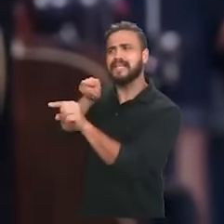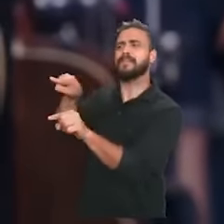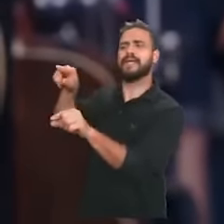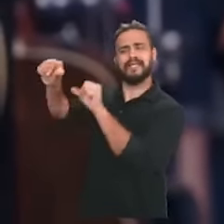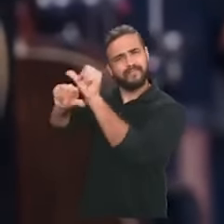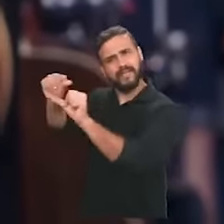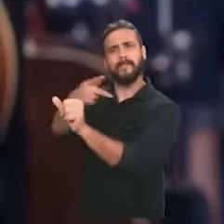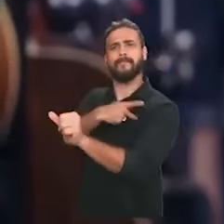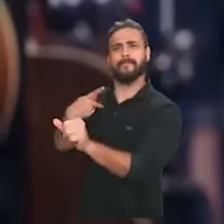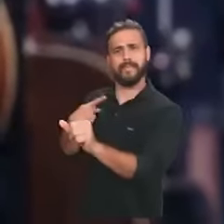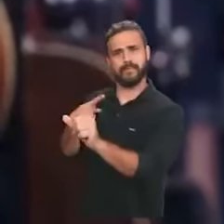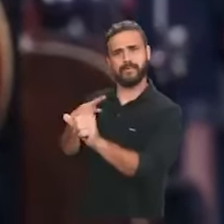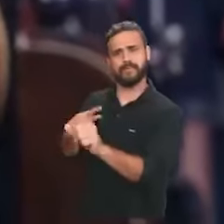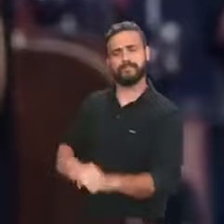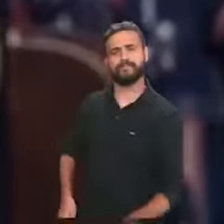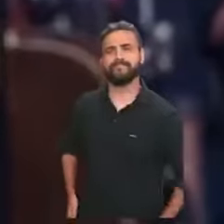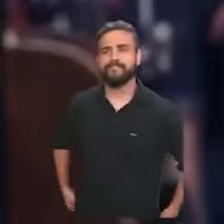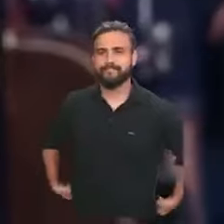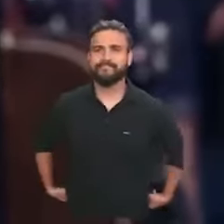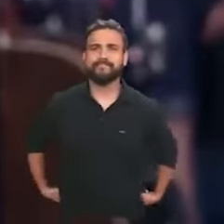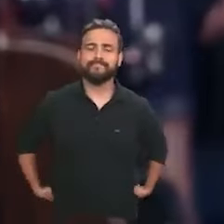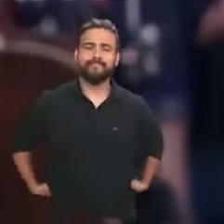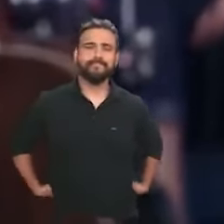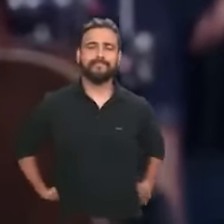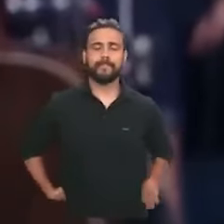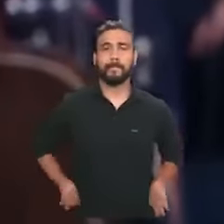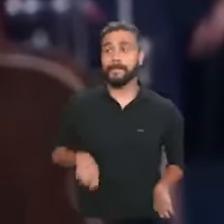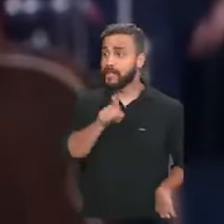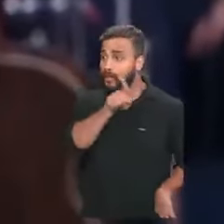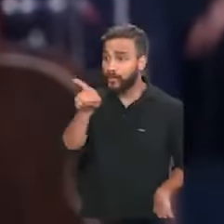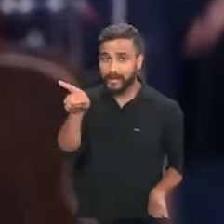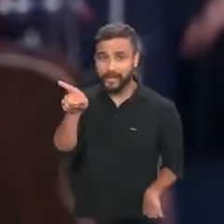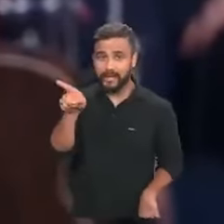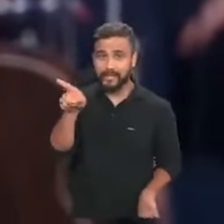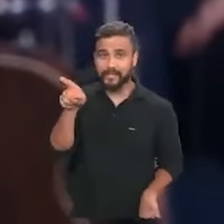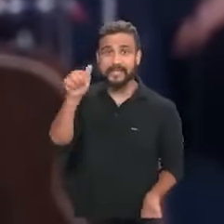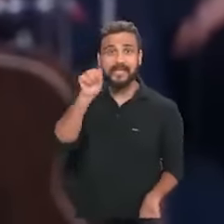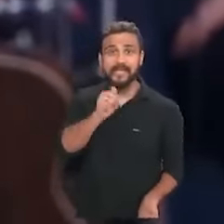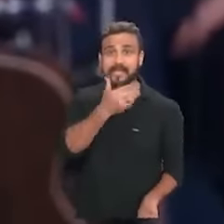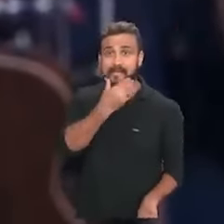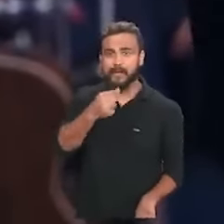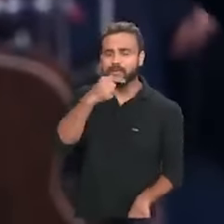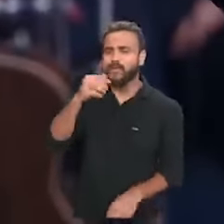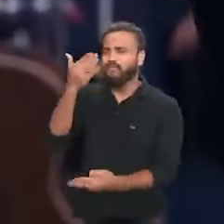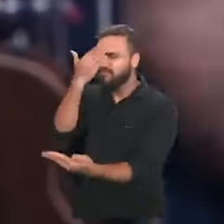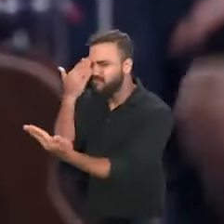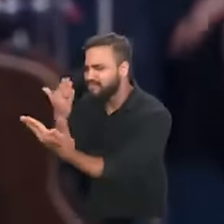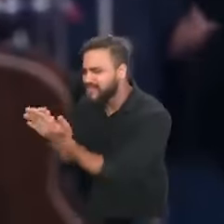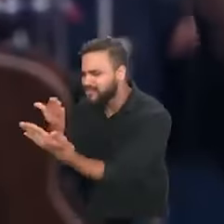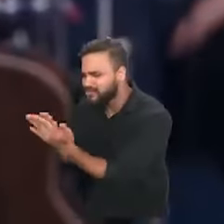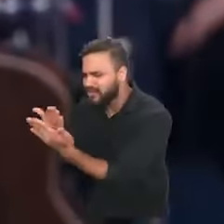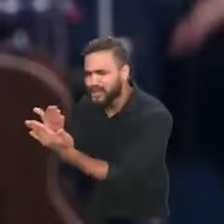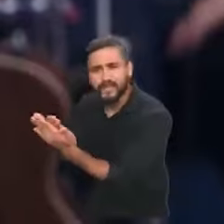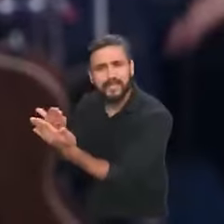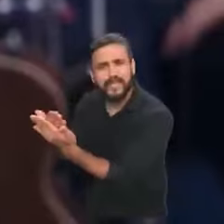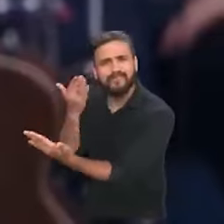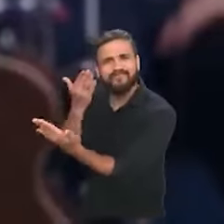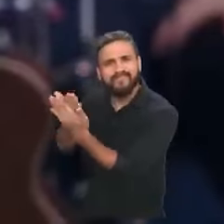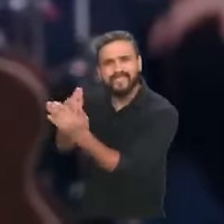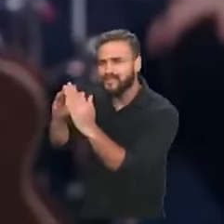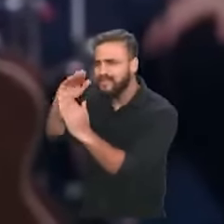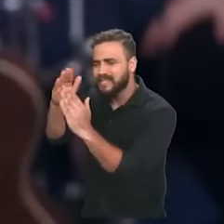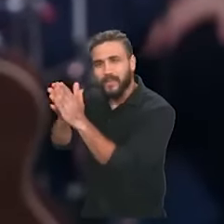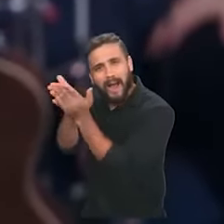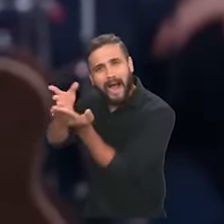pastor que é coordenador de toda a Europa. Eles estão comendo a palavra e estão muito motivados para